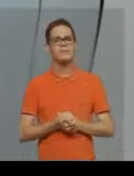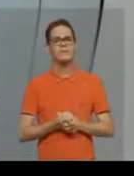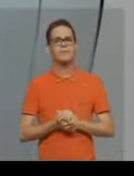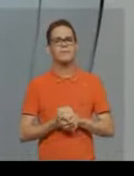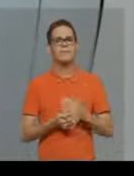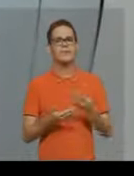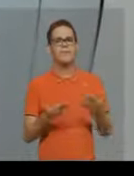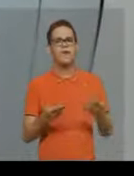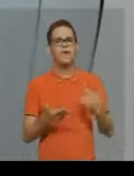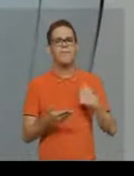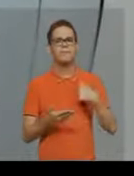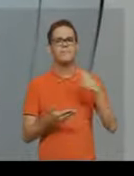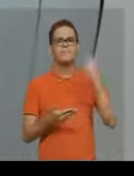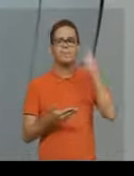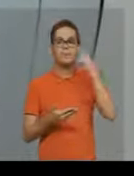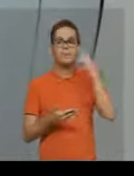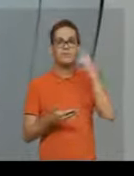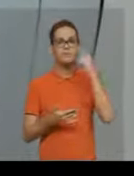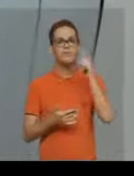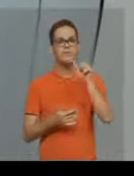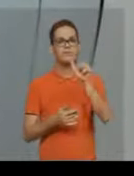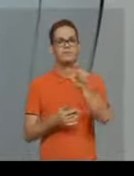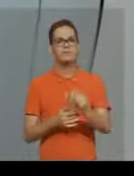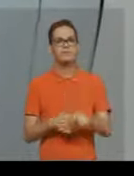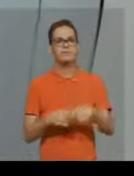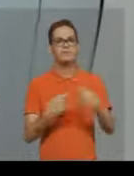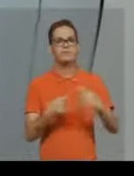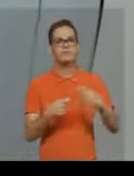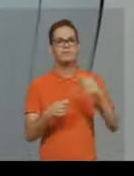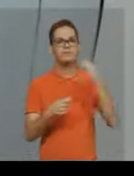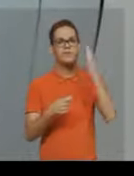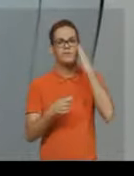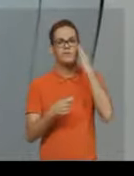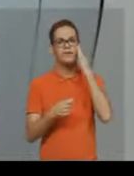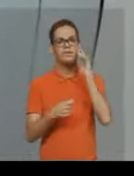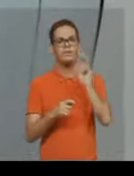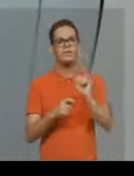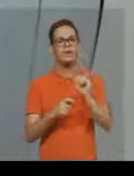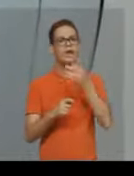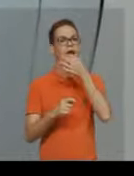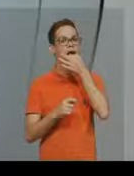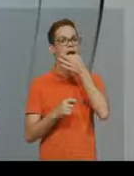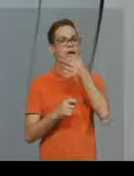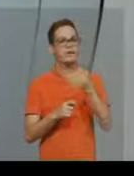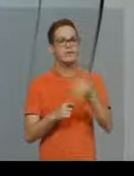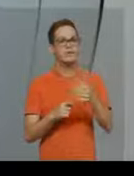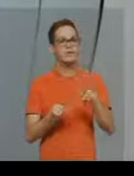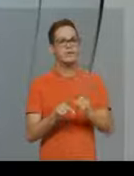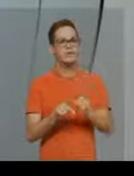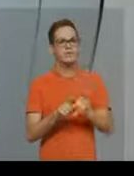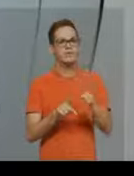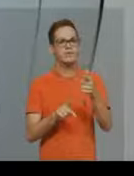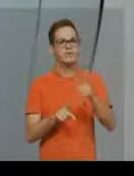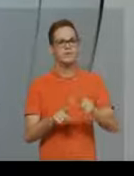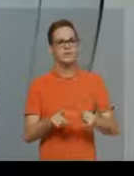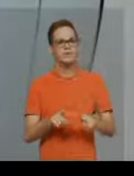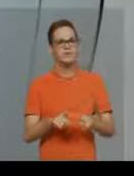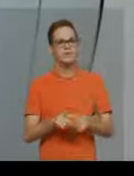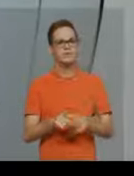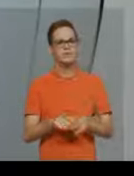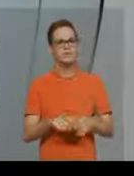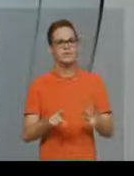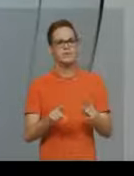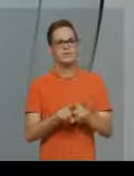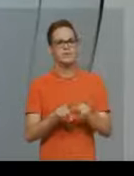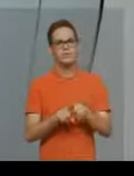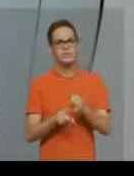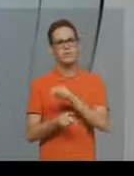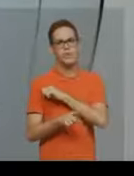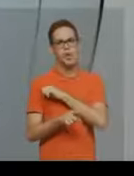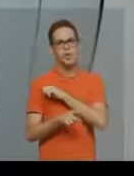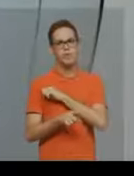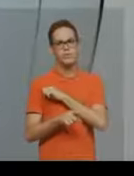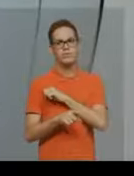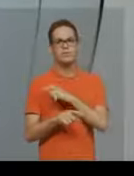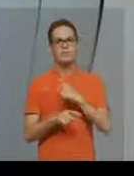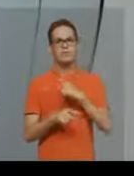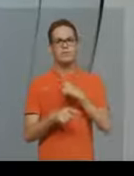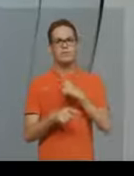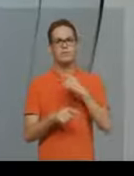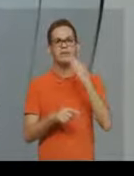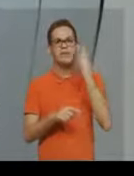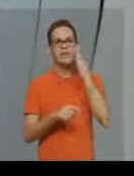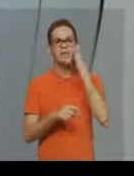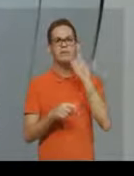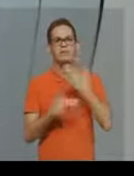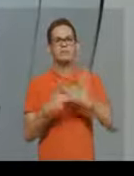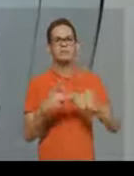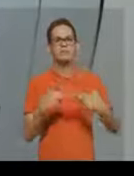eu acho que a pessoa sabendo aquilo lá, é o letramento crítico, mais uma vez, você sabe dos problemas que tem, da emancipação da mulher, então